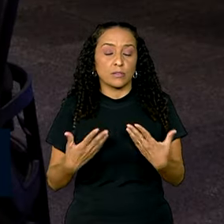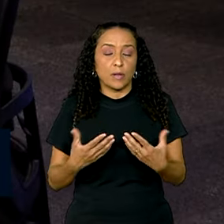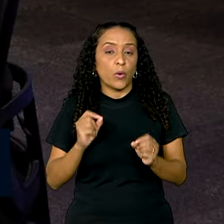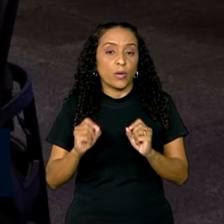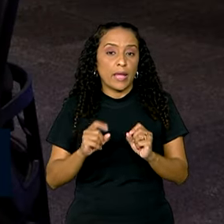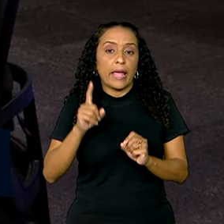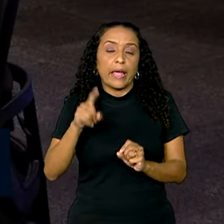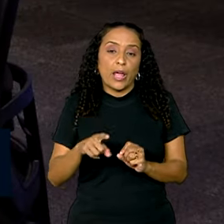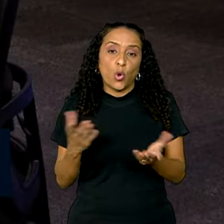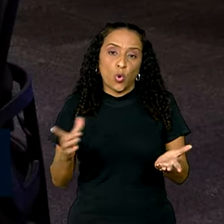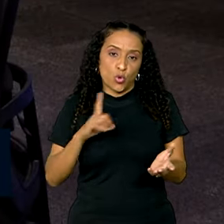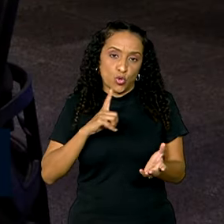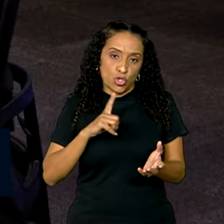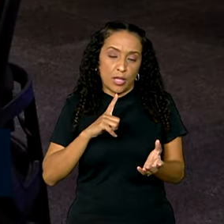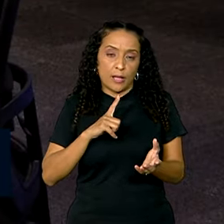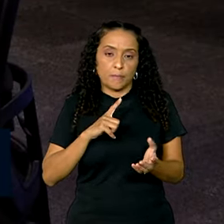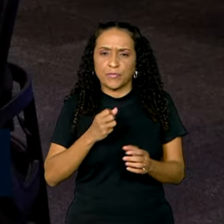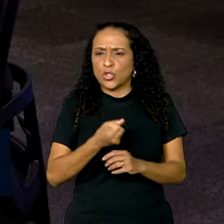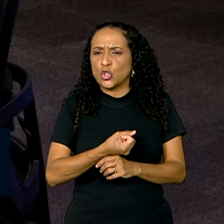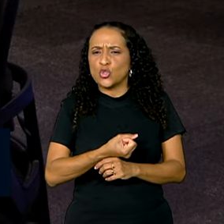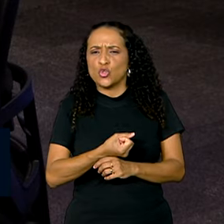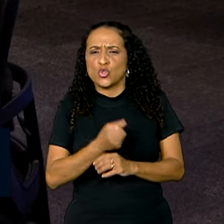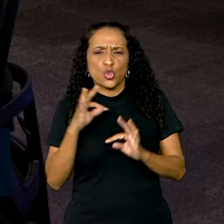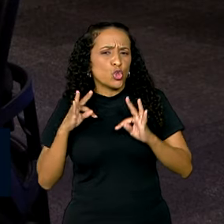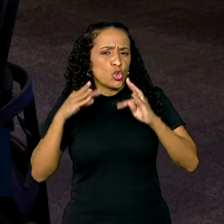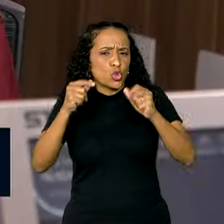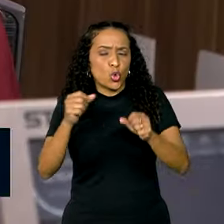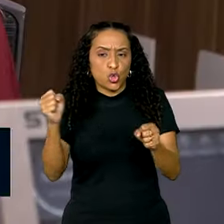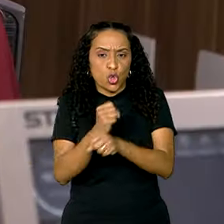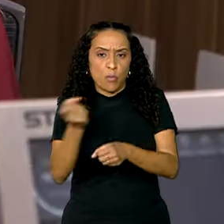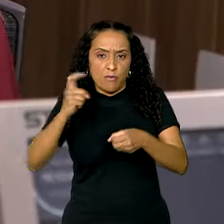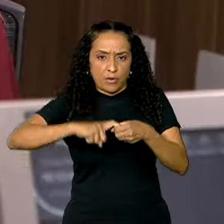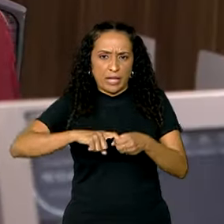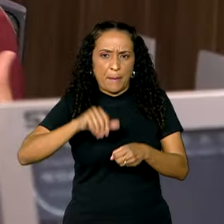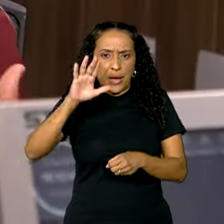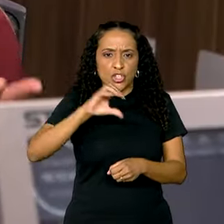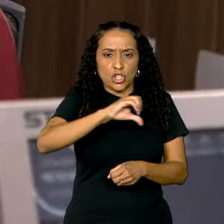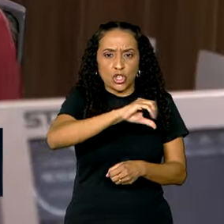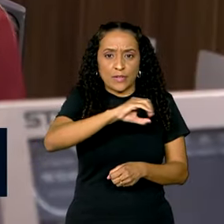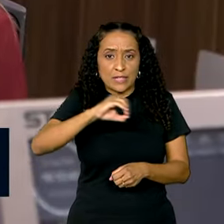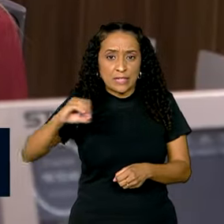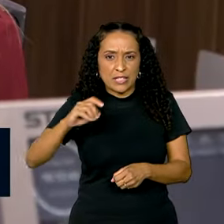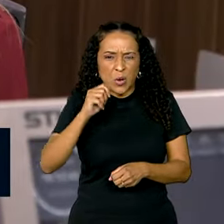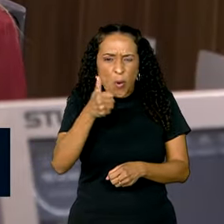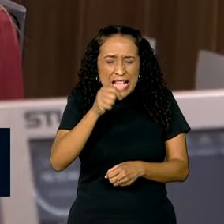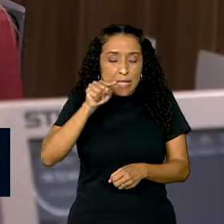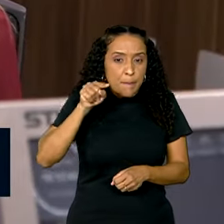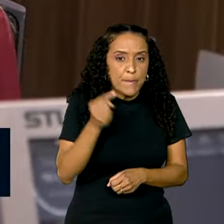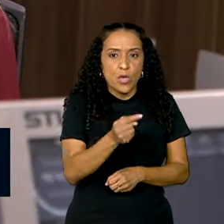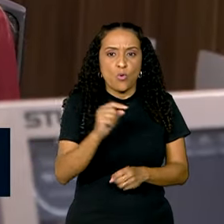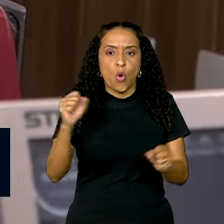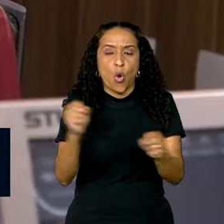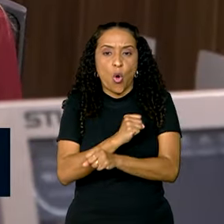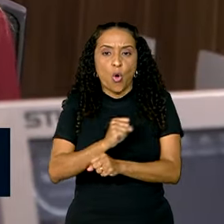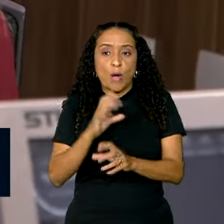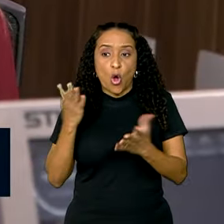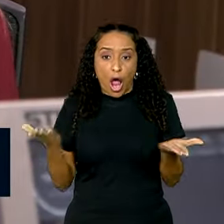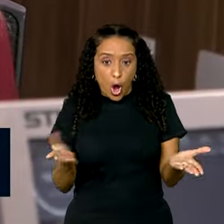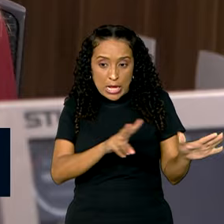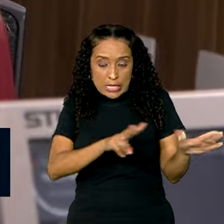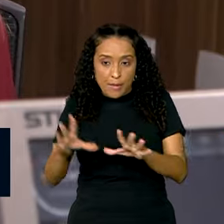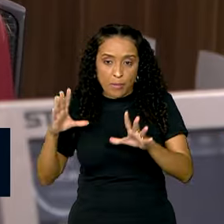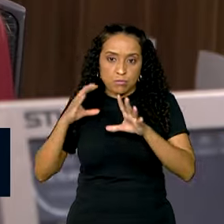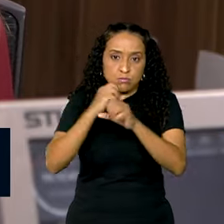é basicamente hoje a gente tem de todas essas obras a serem retomadas mais de 900 quase 1000 obras a gente vai completar essa semana 1000